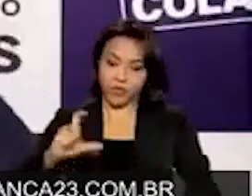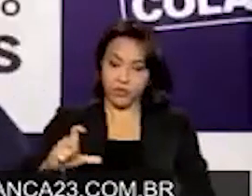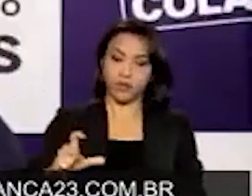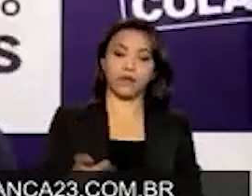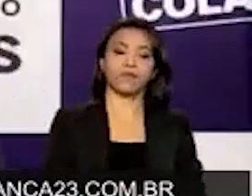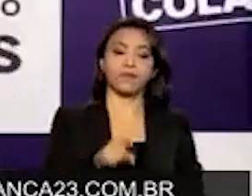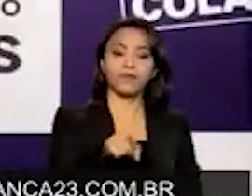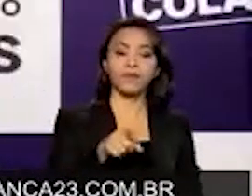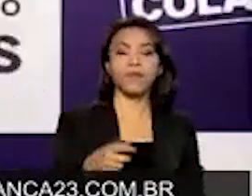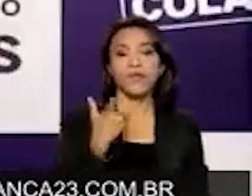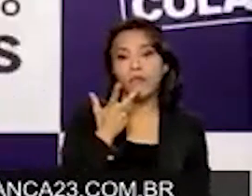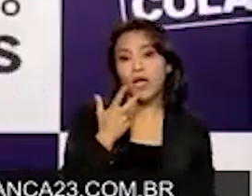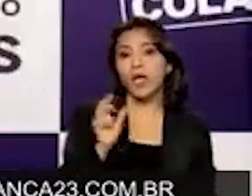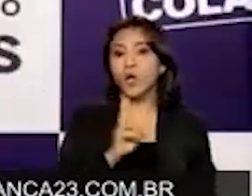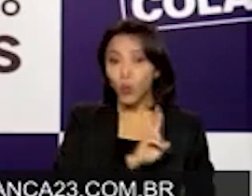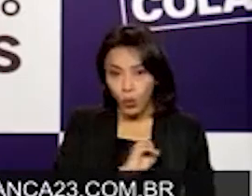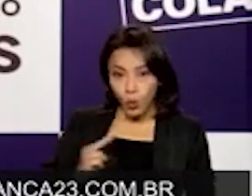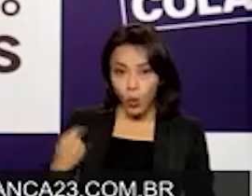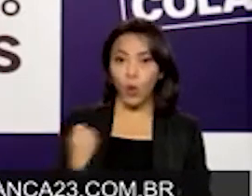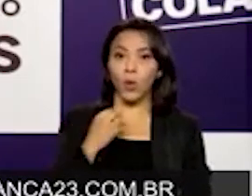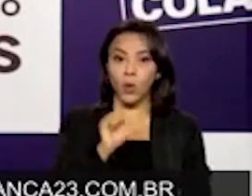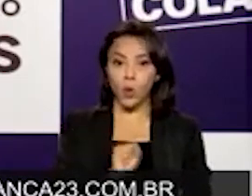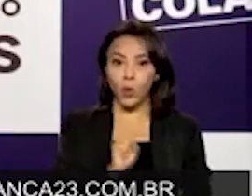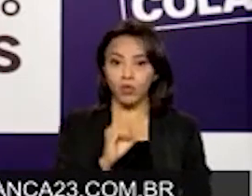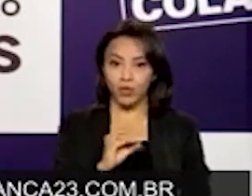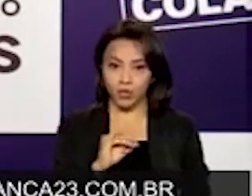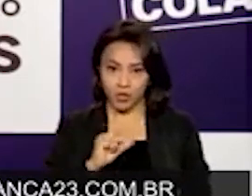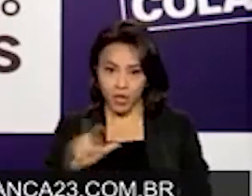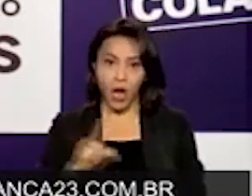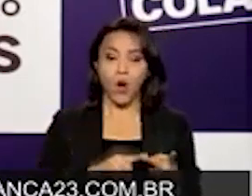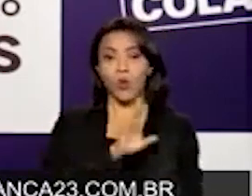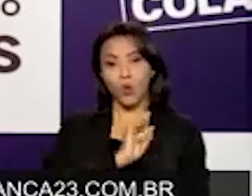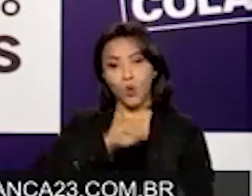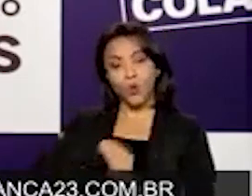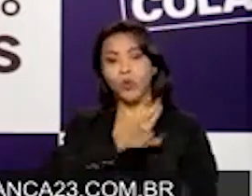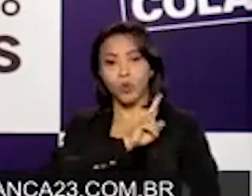sociedade, onde terá a inclusão do nome social, a inclusão dos pais afetivos,